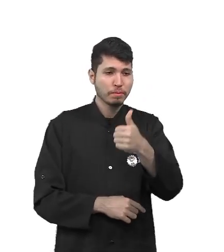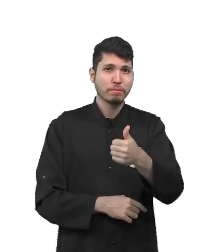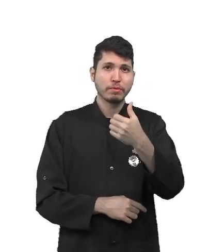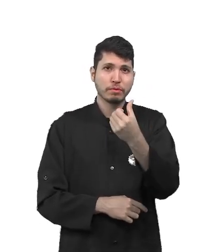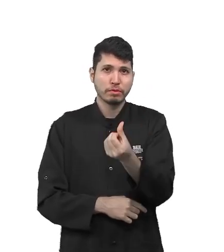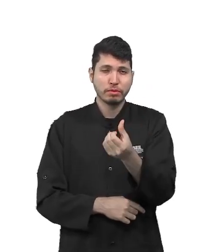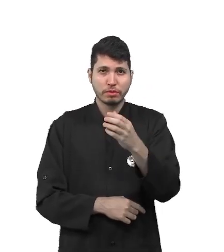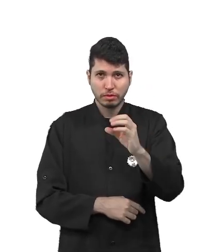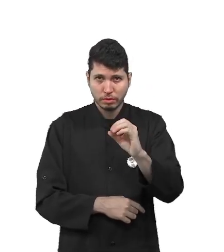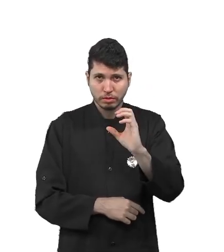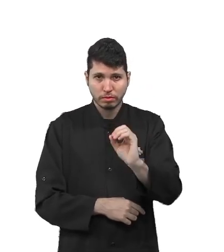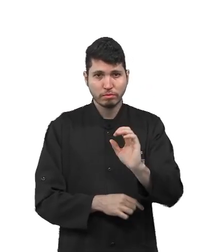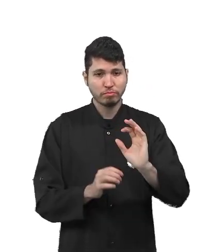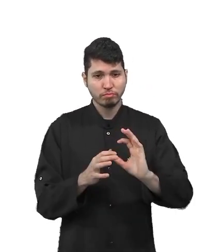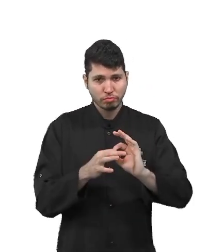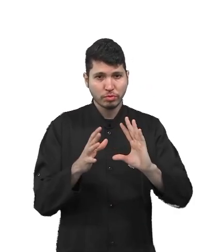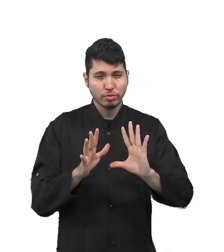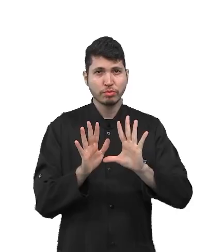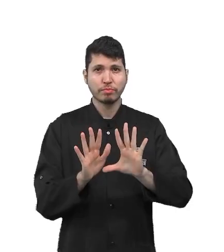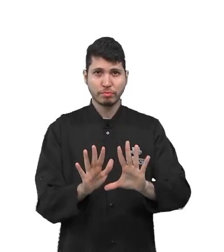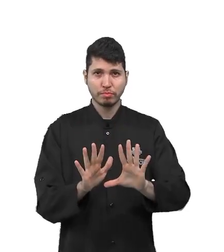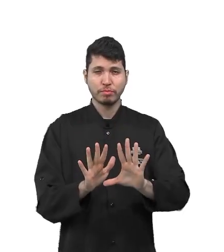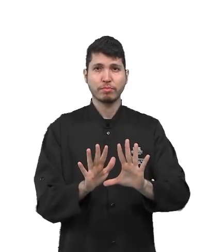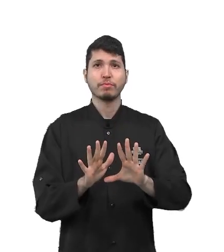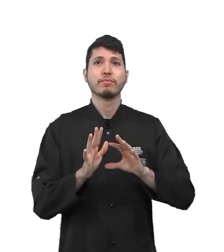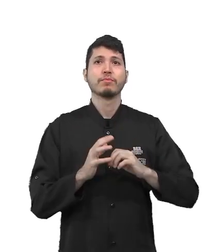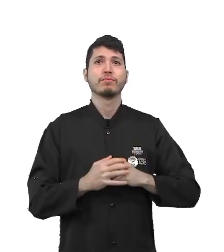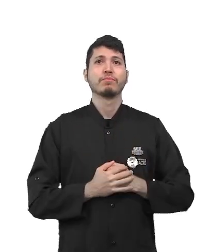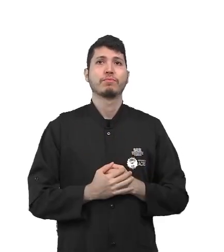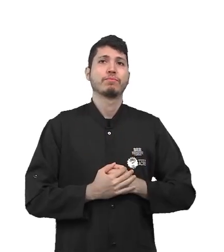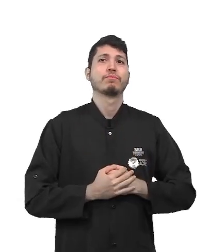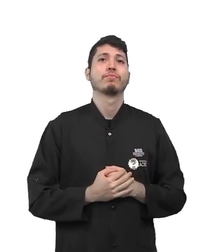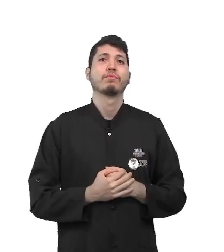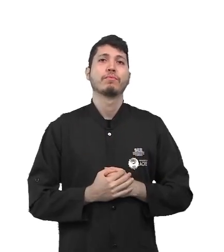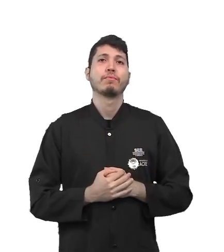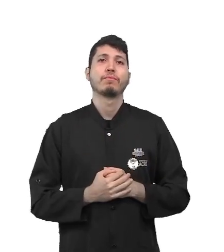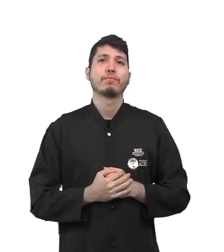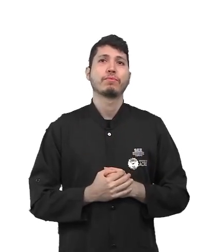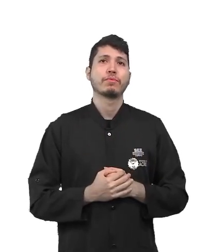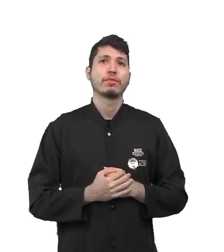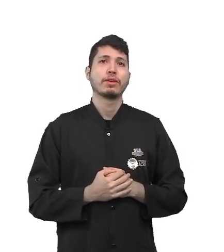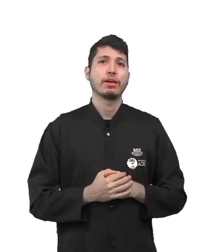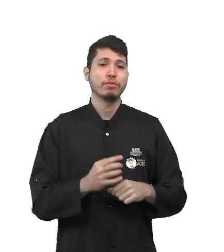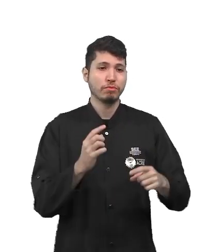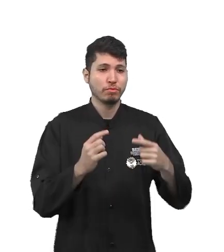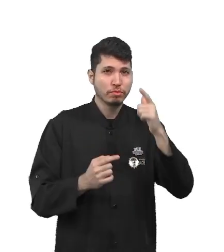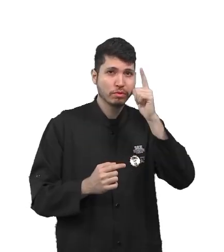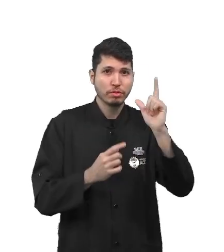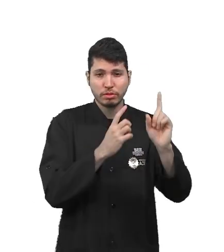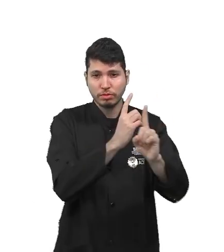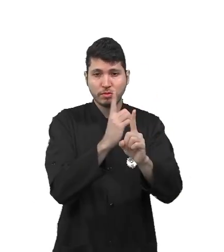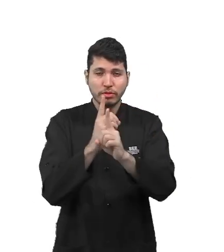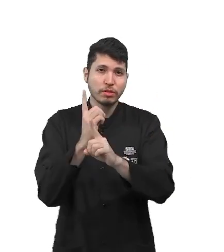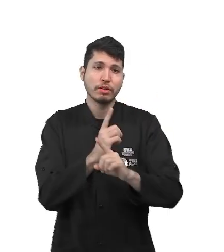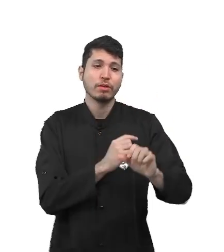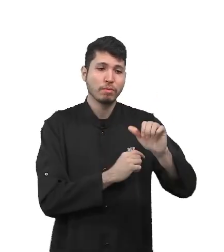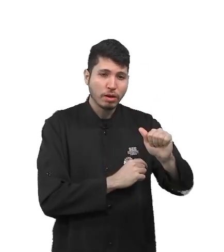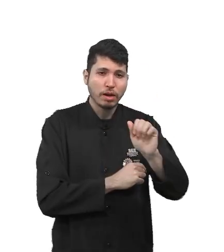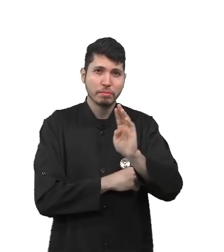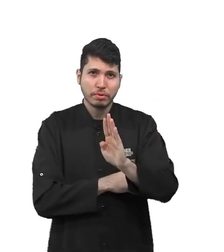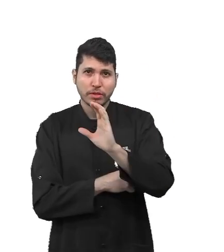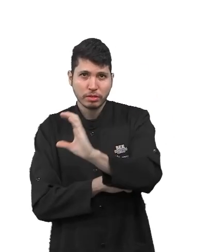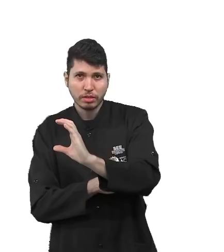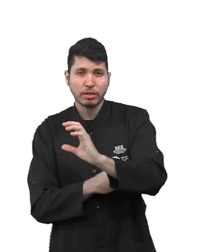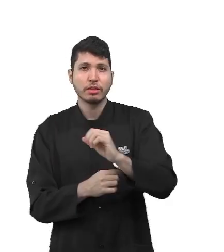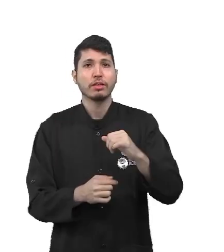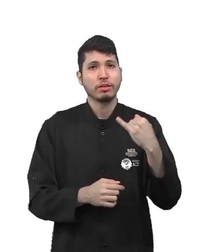precisei mexer, tá vendo? Automaticamente eu já consigo identificar, por exemplo, quem é A, quem é B e quem é C, tá bom? Que é um dos passos